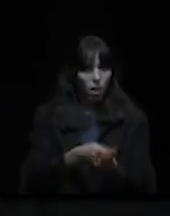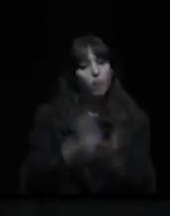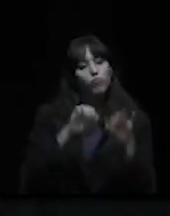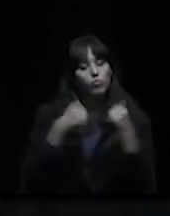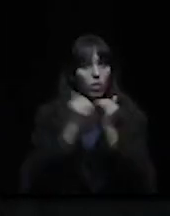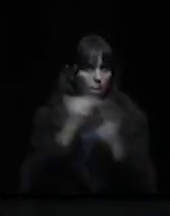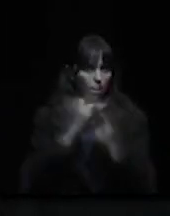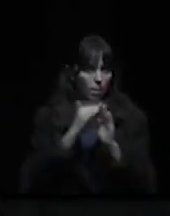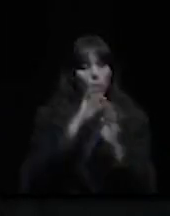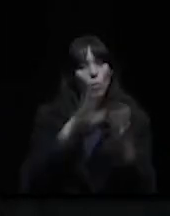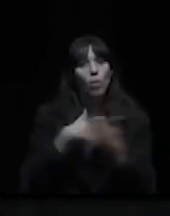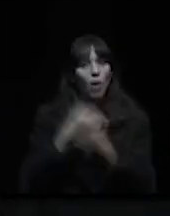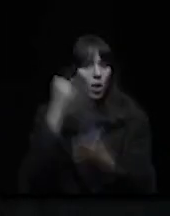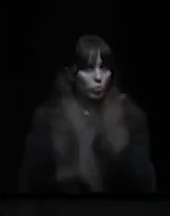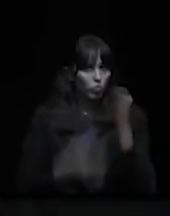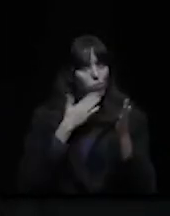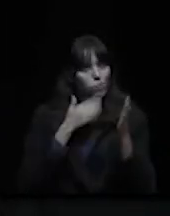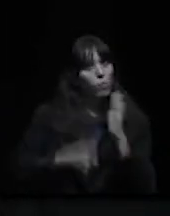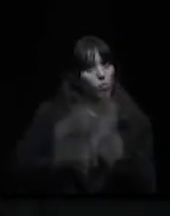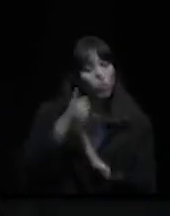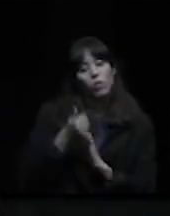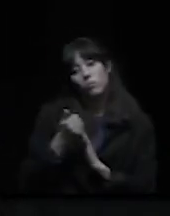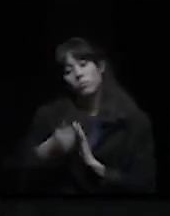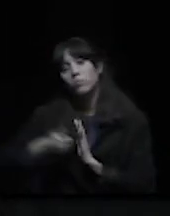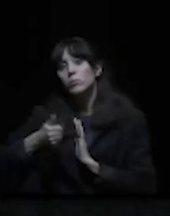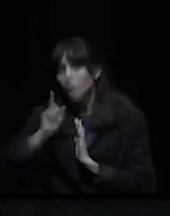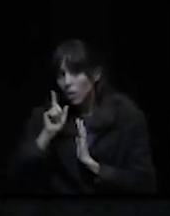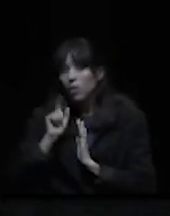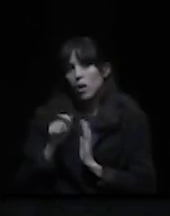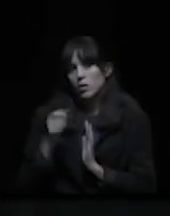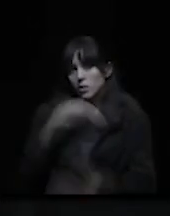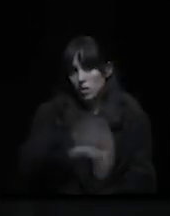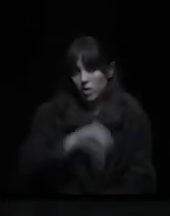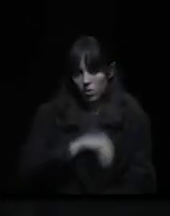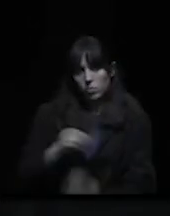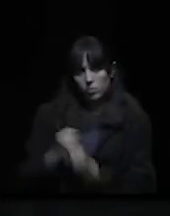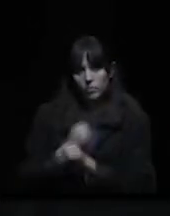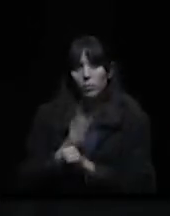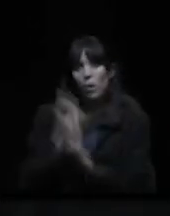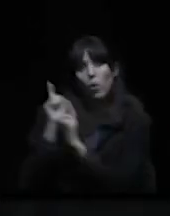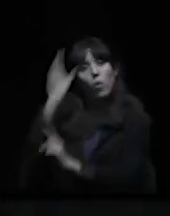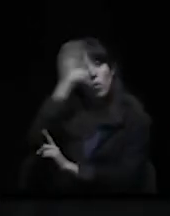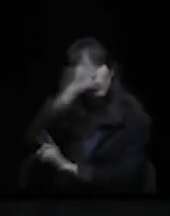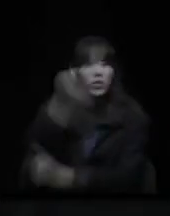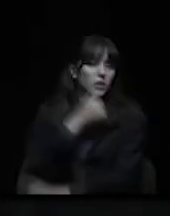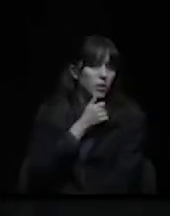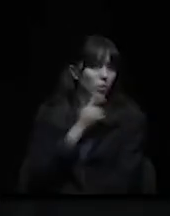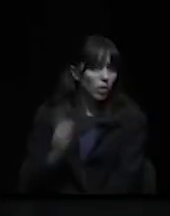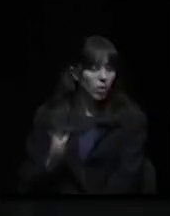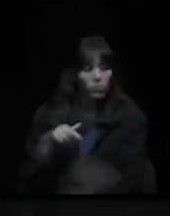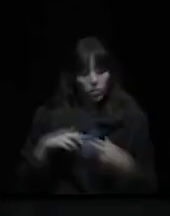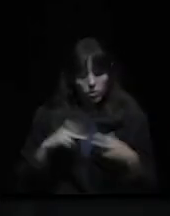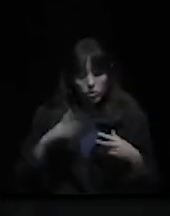o imposto mais progressivo, em especial sobre os rendimentos do trabalho. Mas esse é ao Governo que o compete. A Autarquia de Lisboa compete